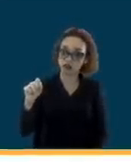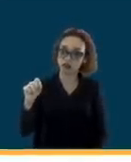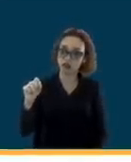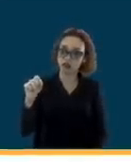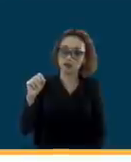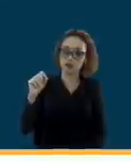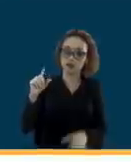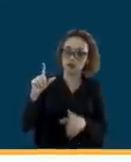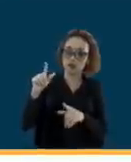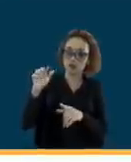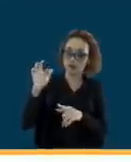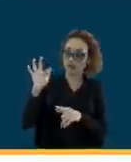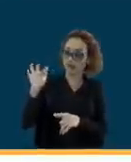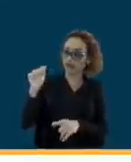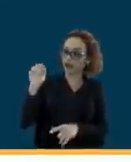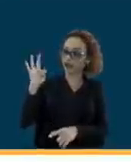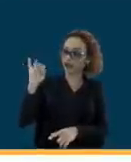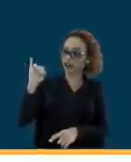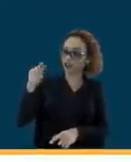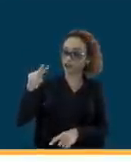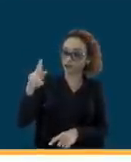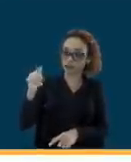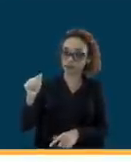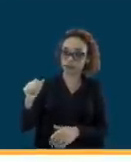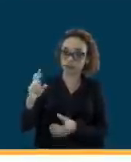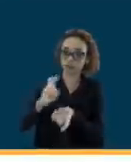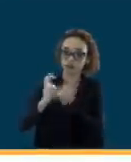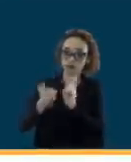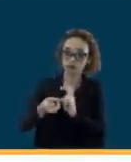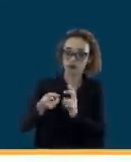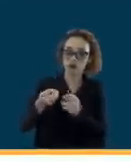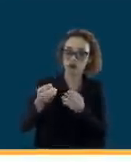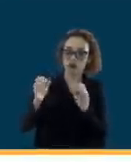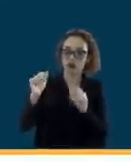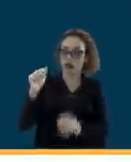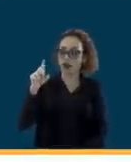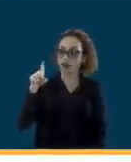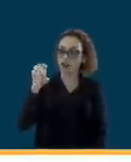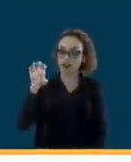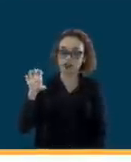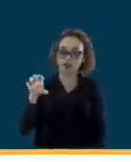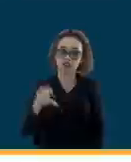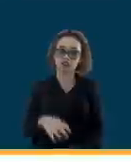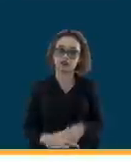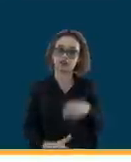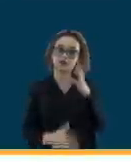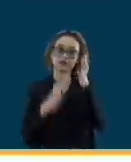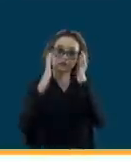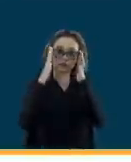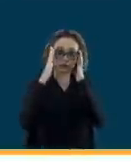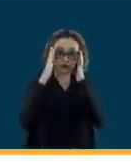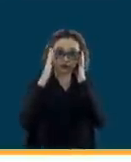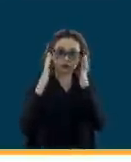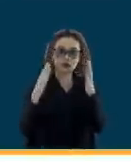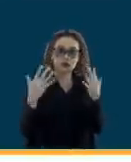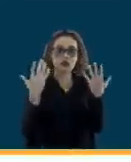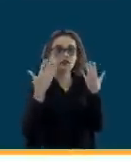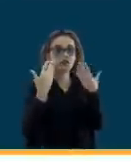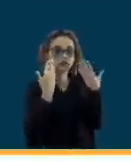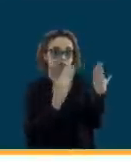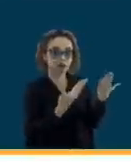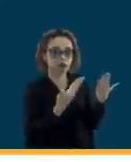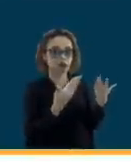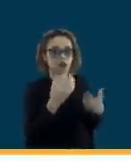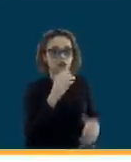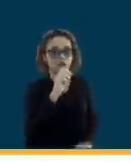João, axé, querida, com as bênçãos de Nossa Senhora e de São Benedito. Beijo. Valeu, Úrsula. Obrigado.